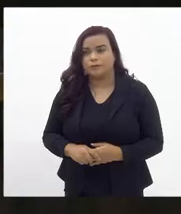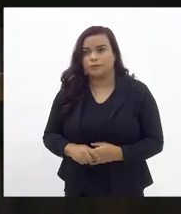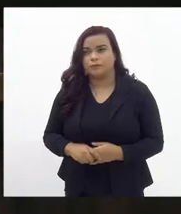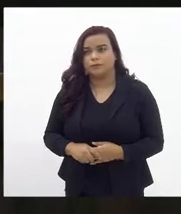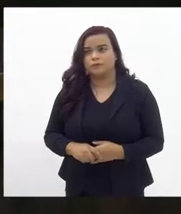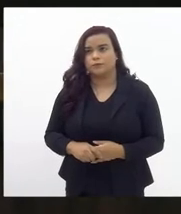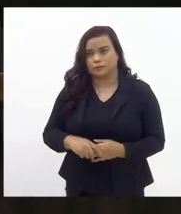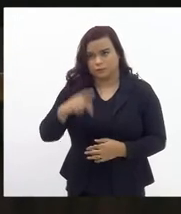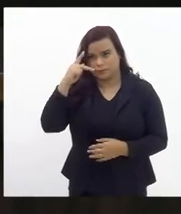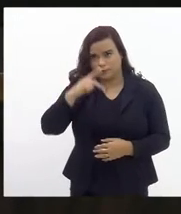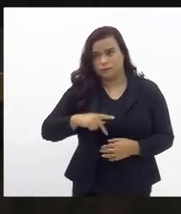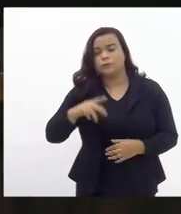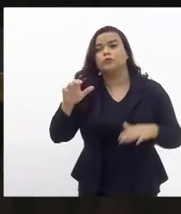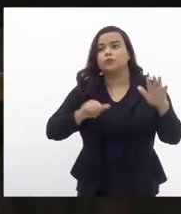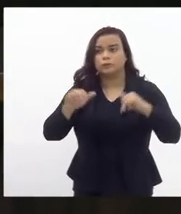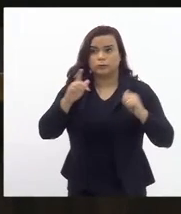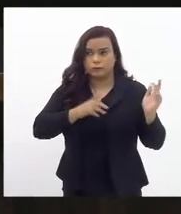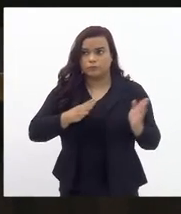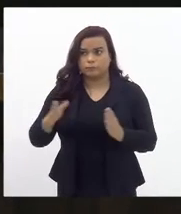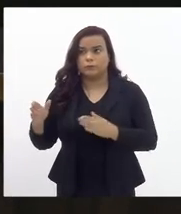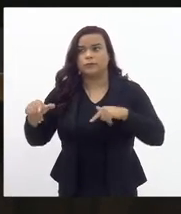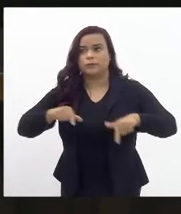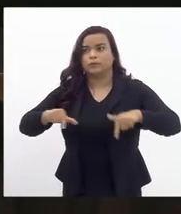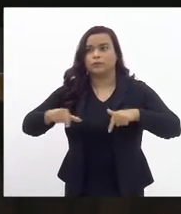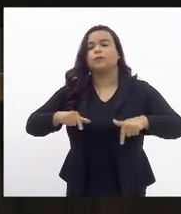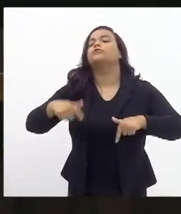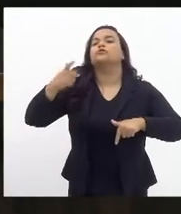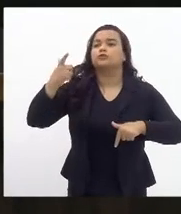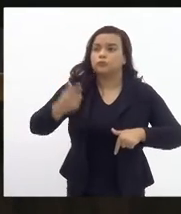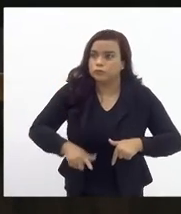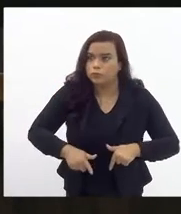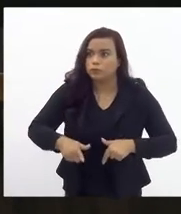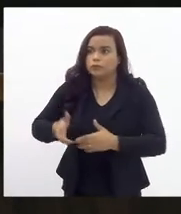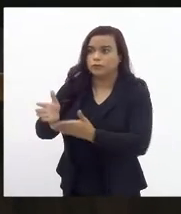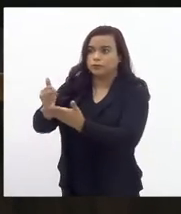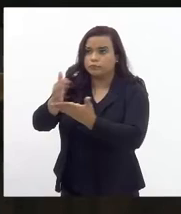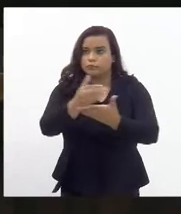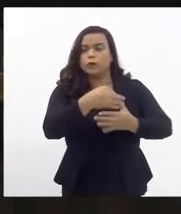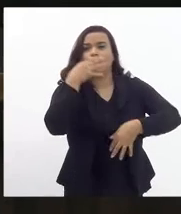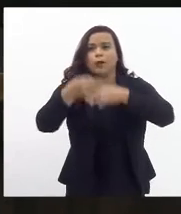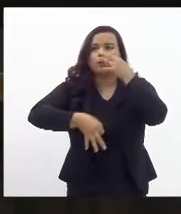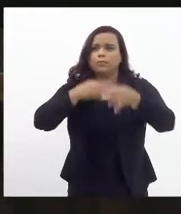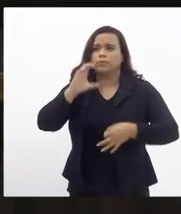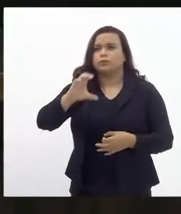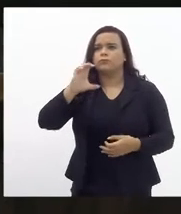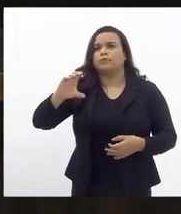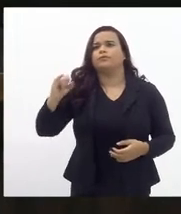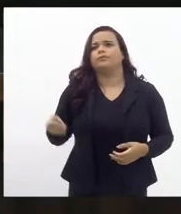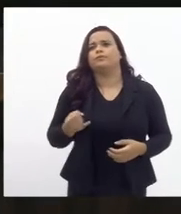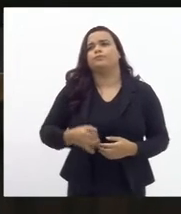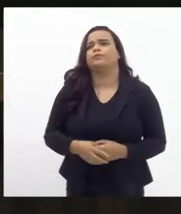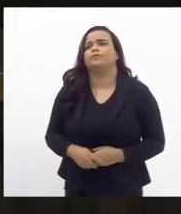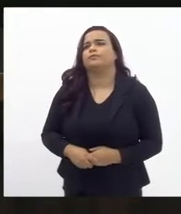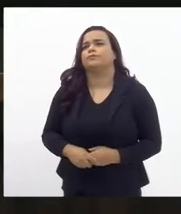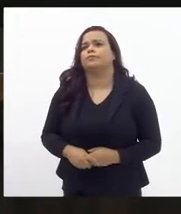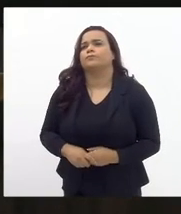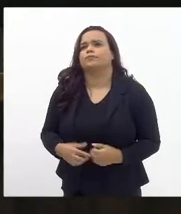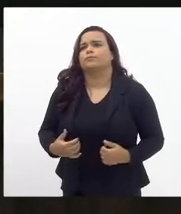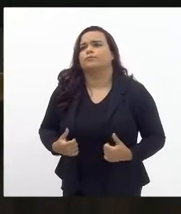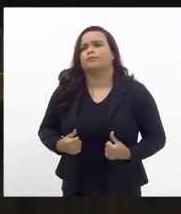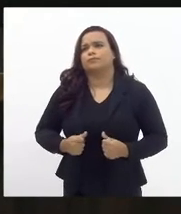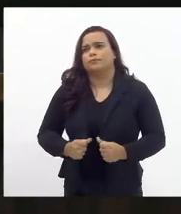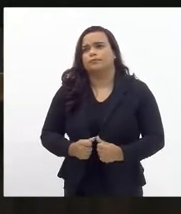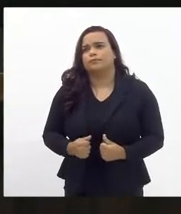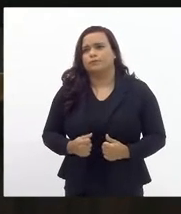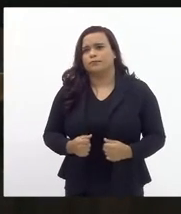presidência vai chamar os trabalhos à ordem e colher novamente o parecer da Comissão de Constituição e Justiça. Eu já